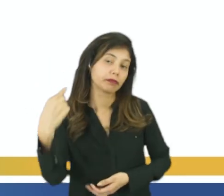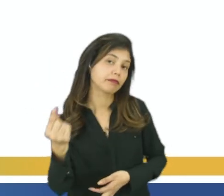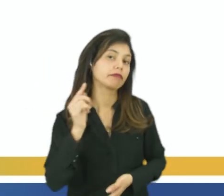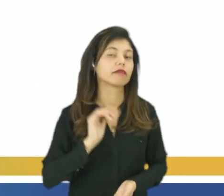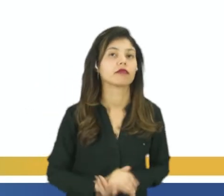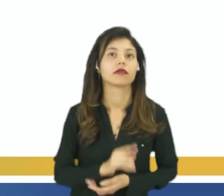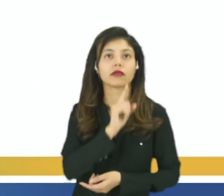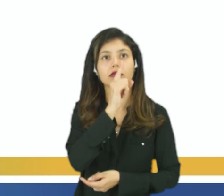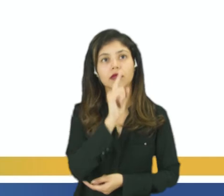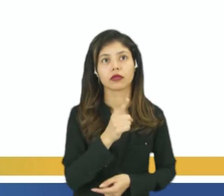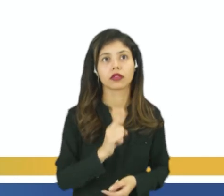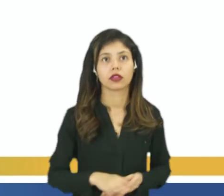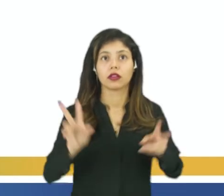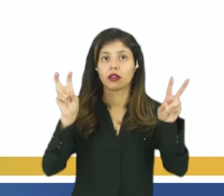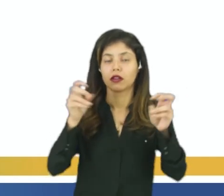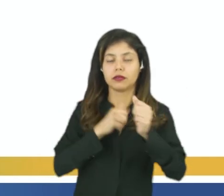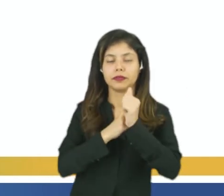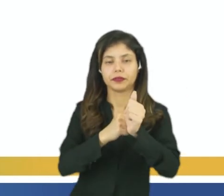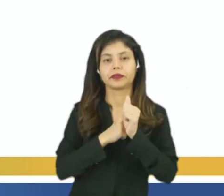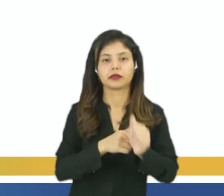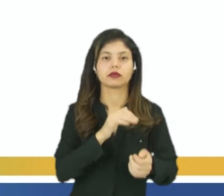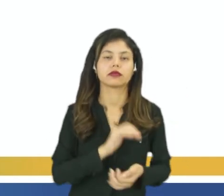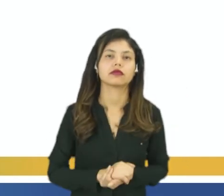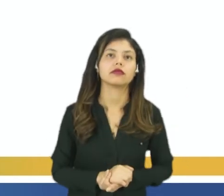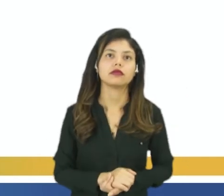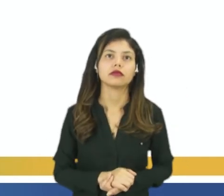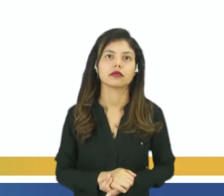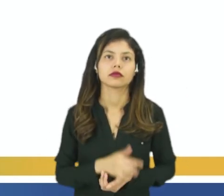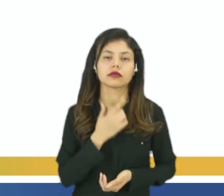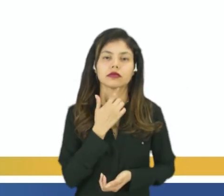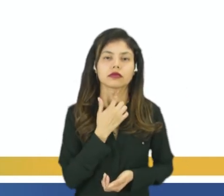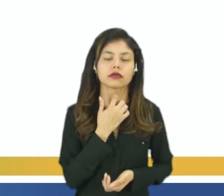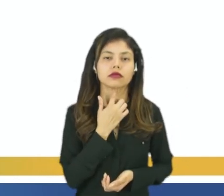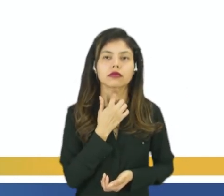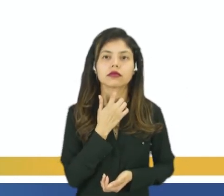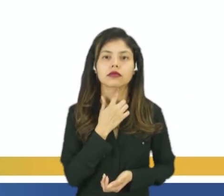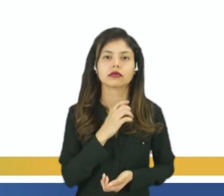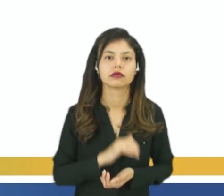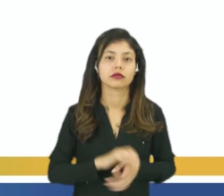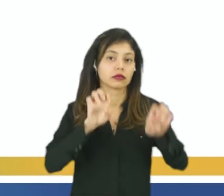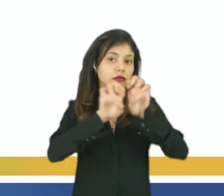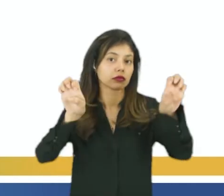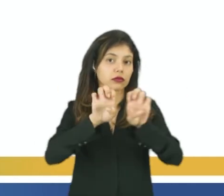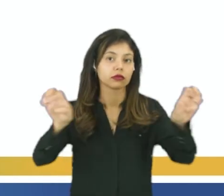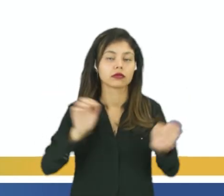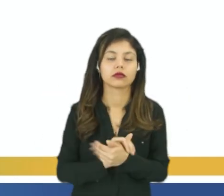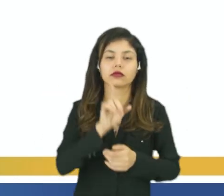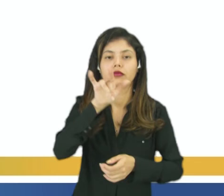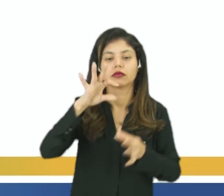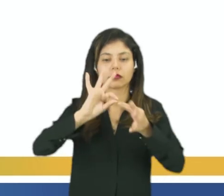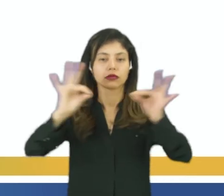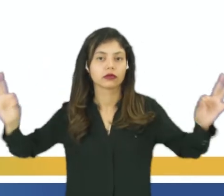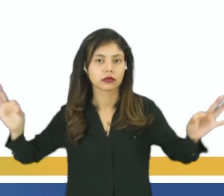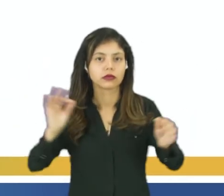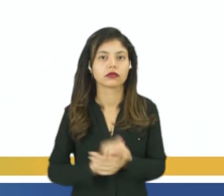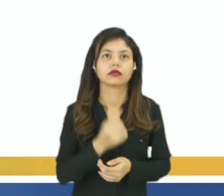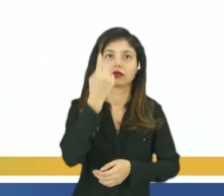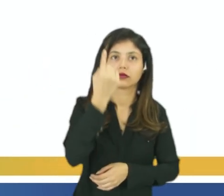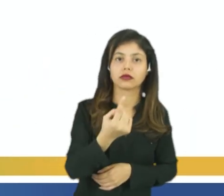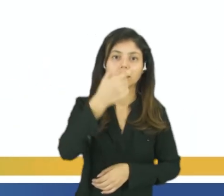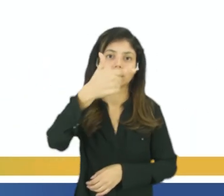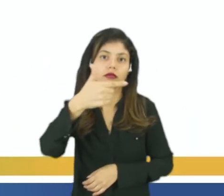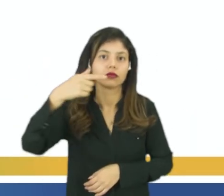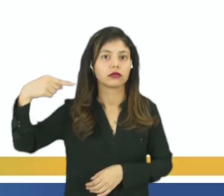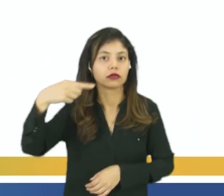Logo, o terno ordenado para essa equação linear é 1,